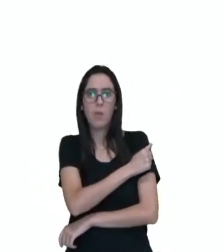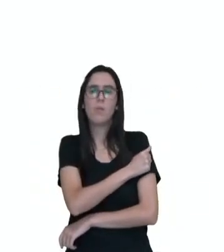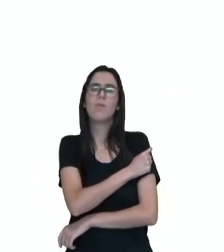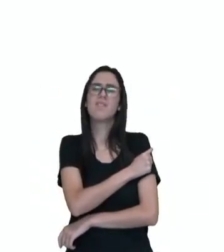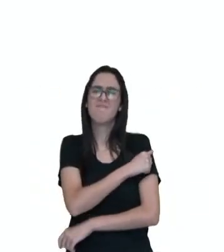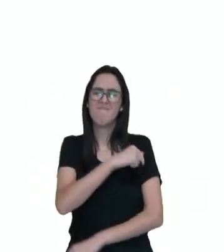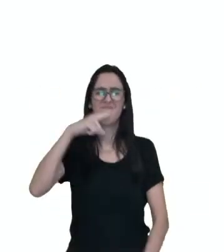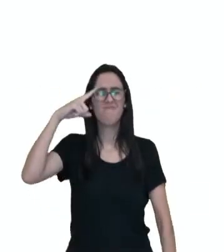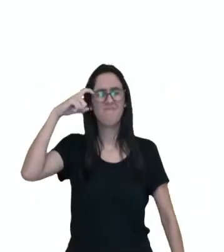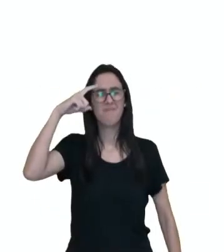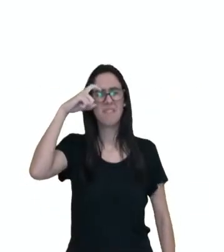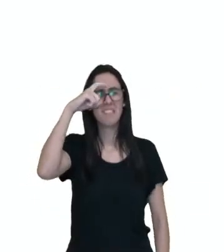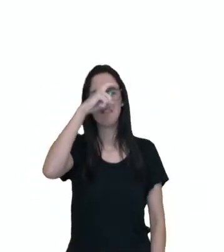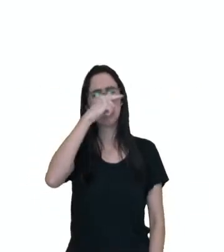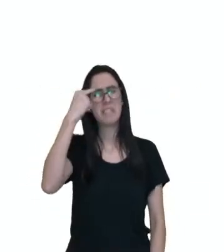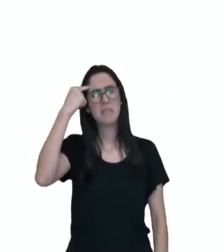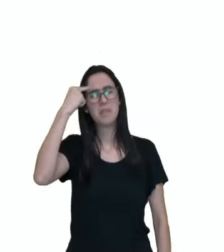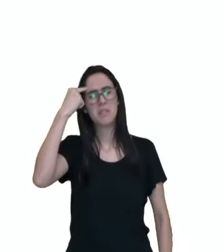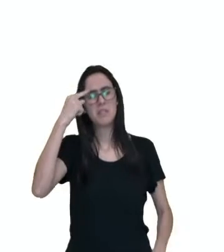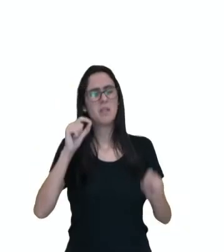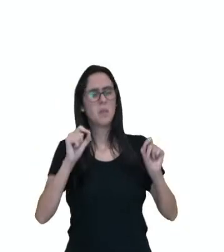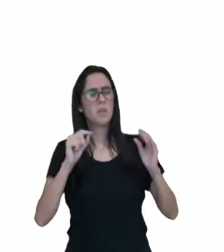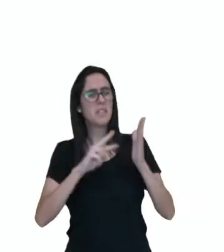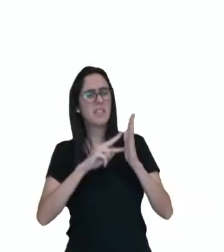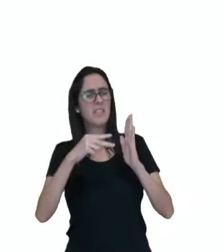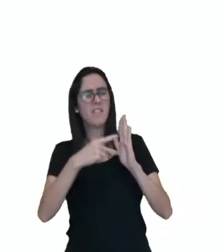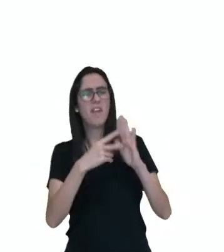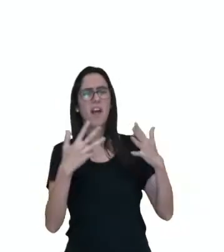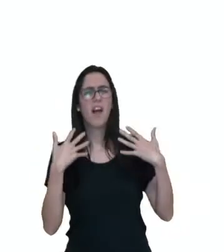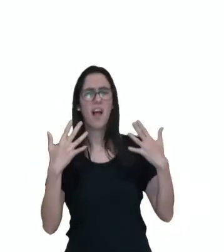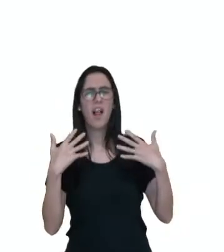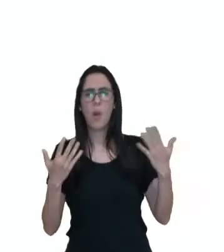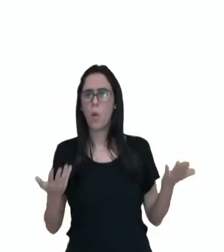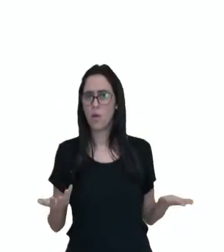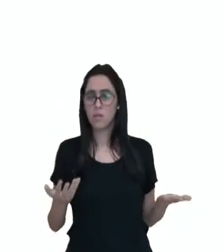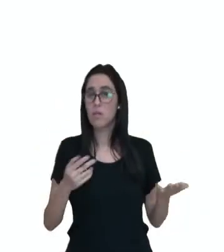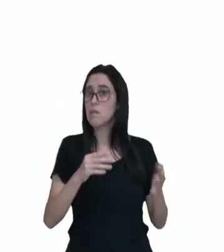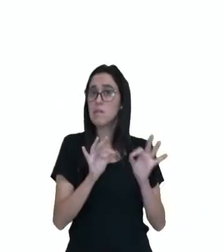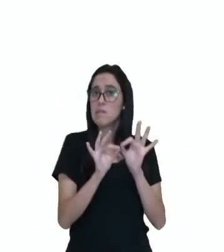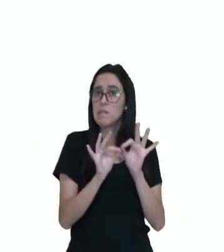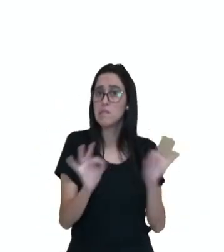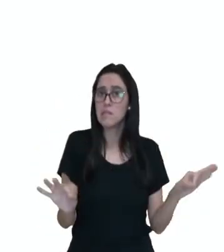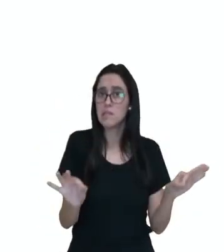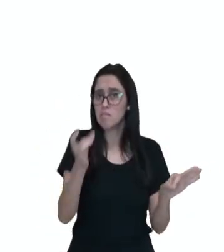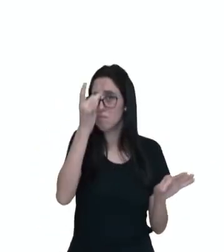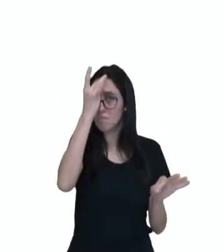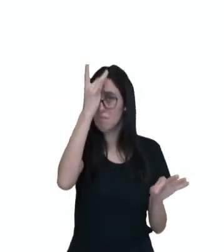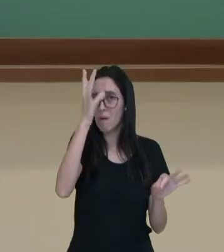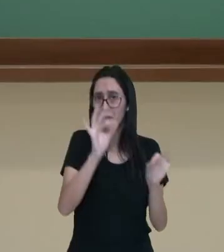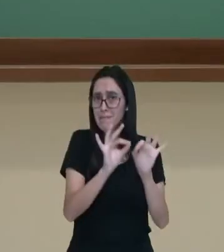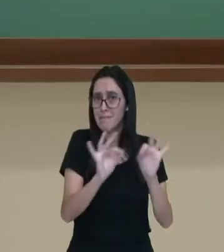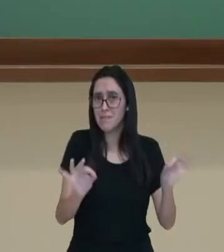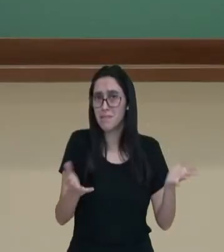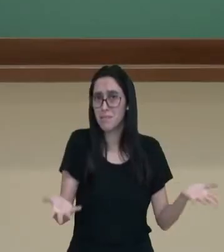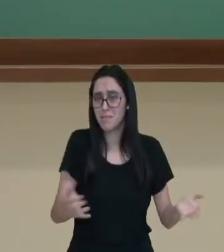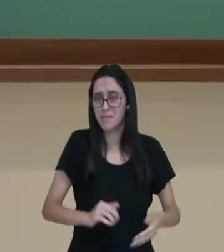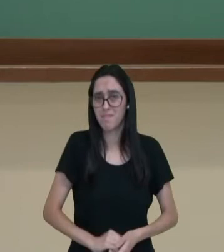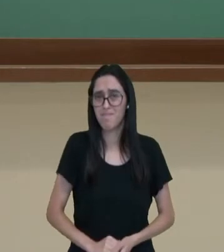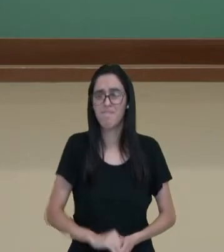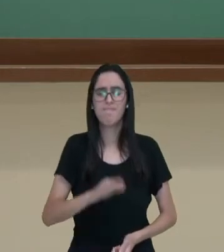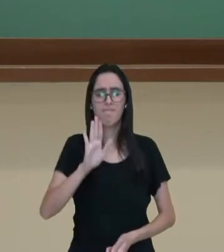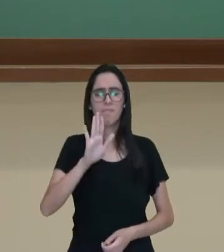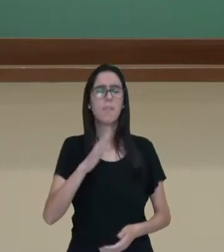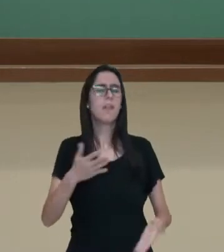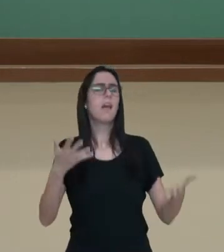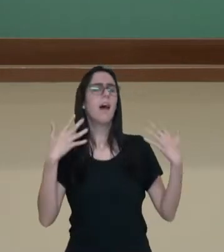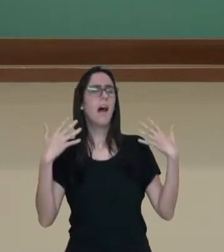dificuldade de pensar, de definir o que é calor. E é algo tão simples de você entender.